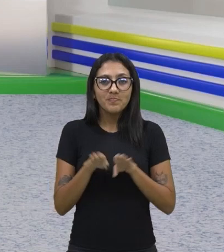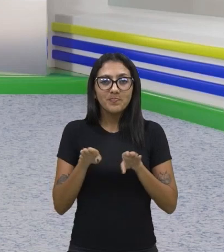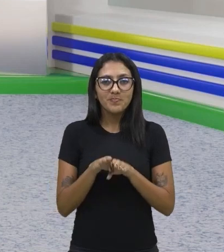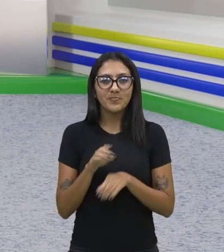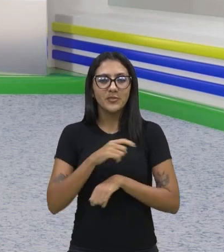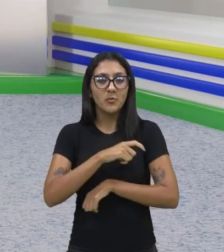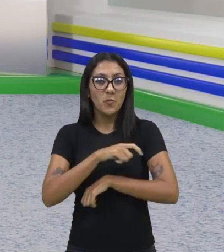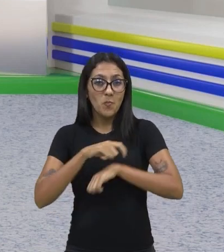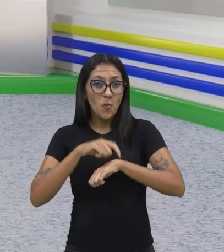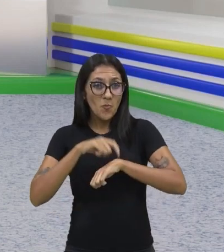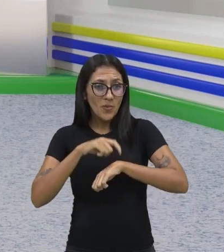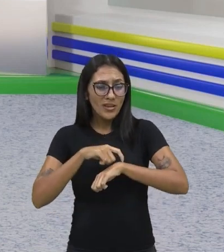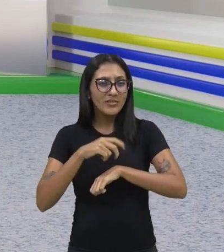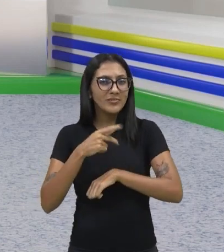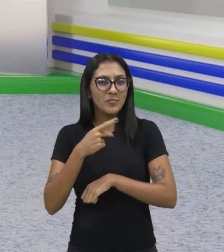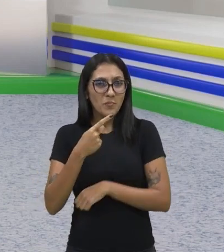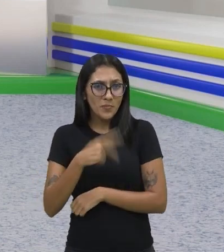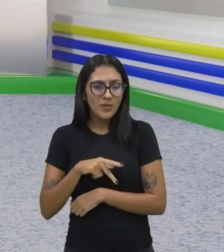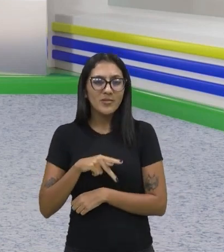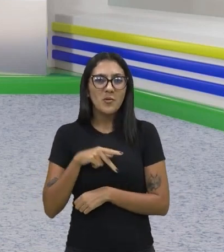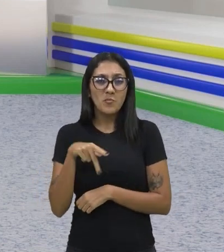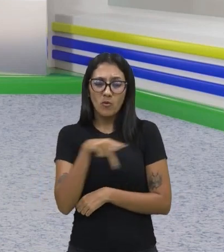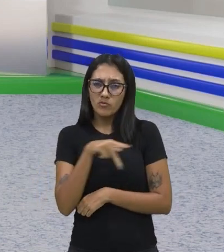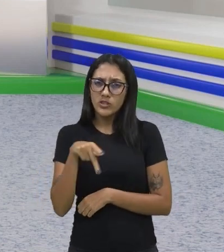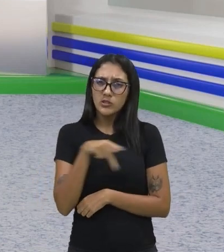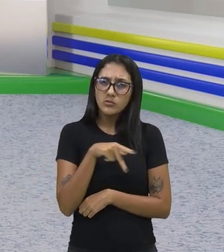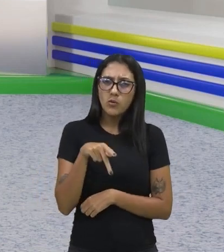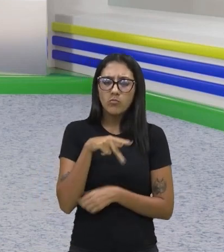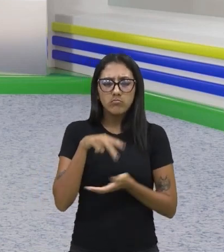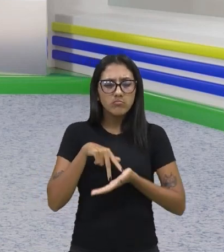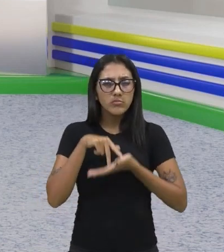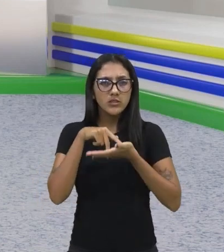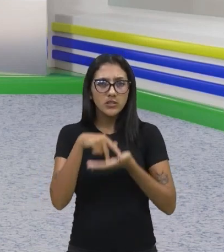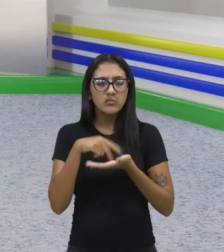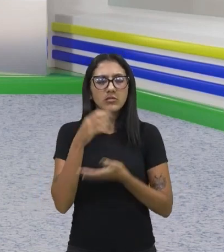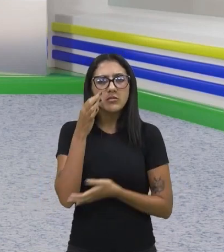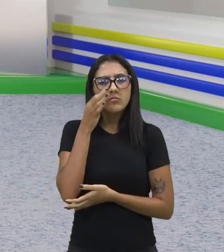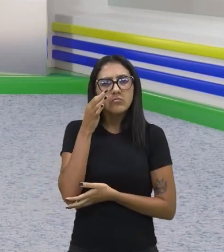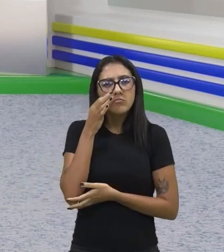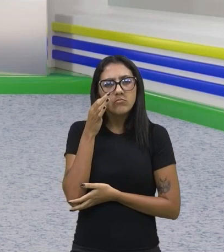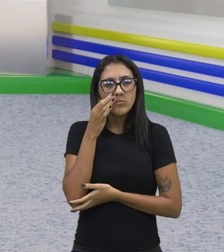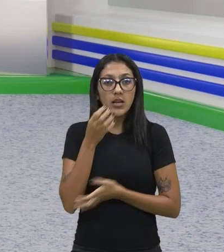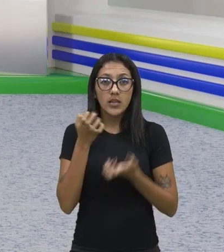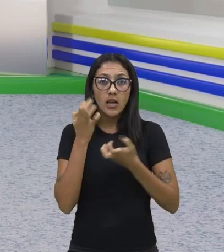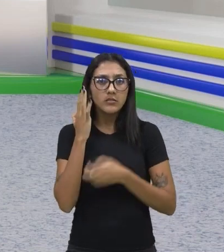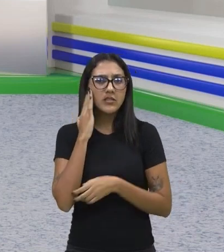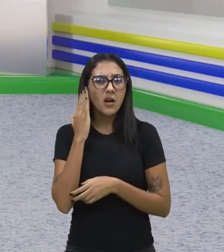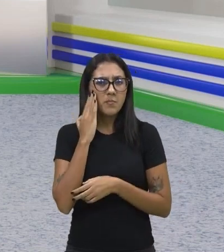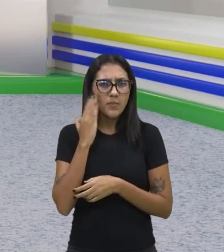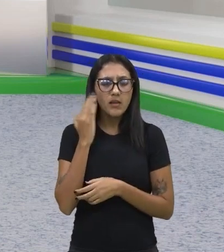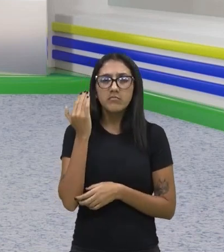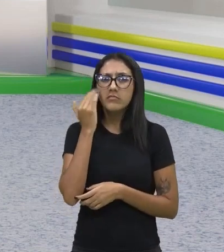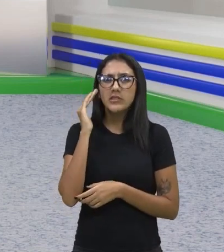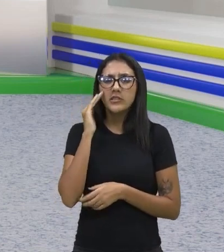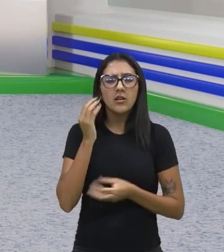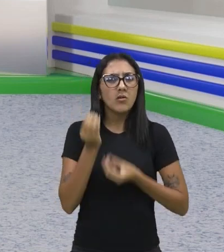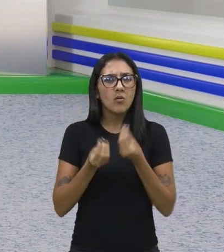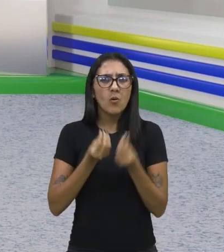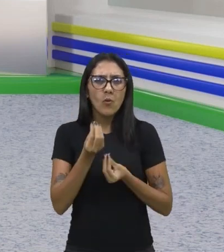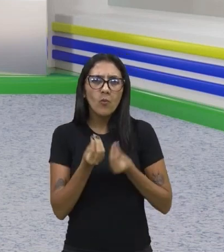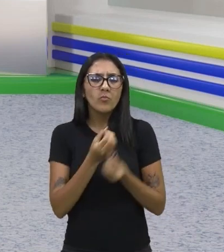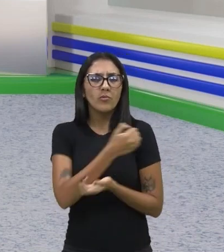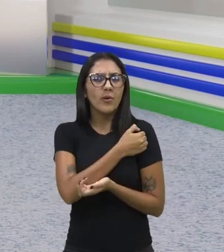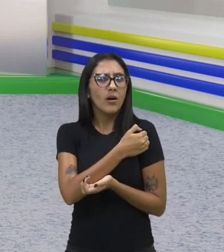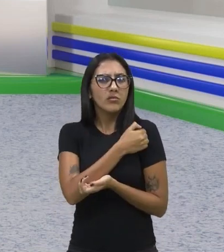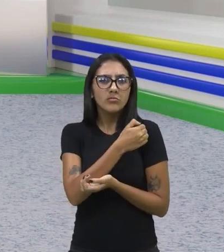professor ministrante está aqui também, igual a você aí, ele quer também entender, né, como é que o aluno